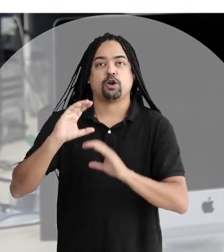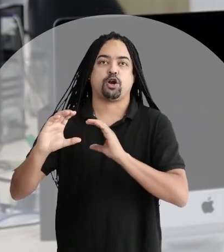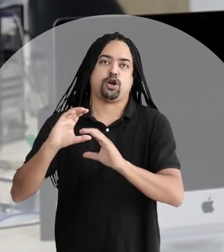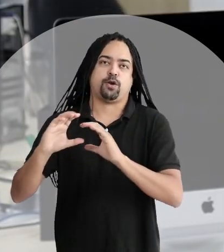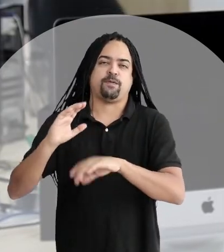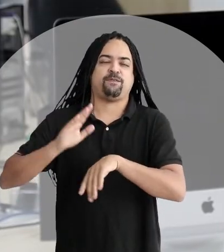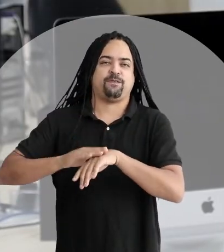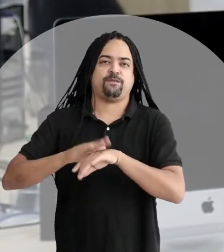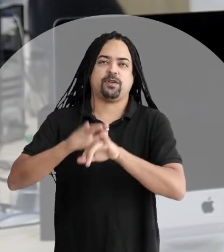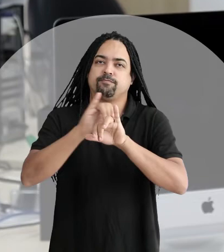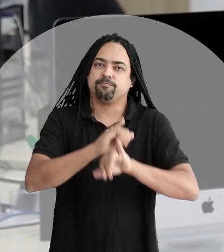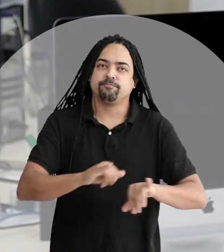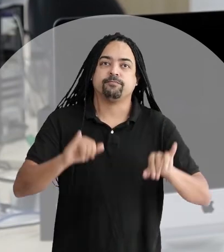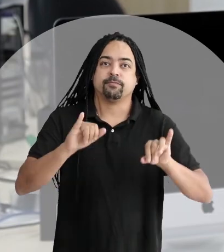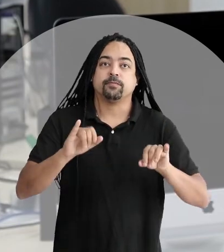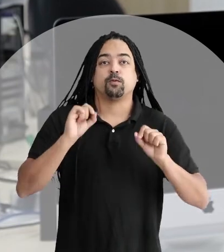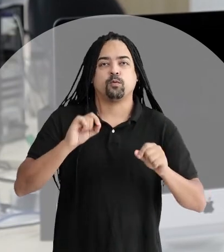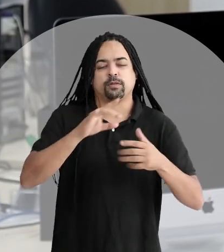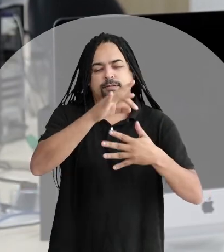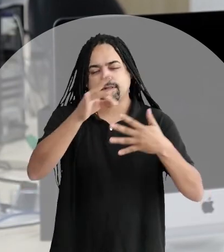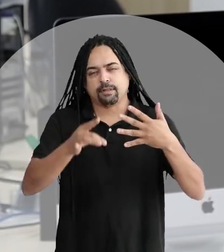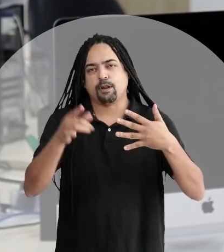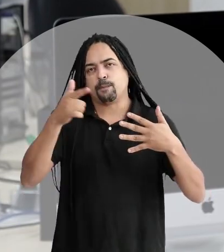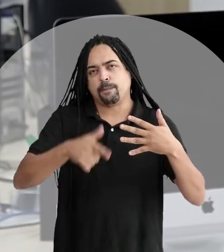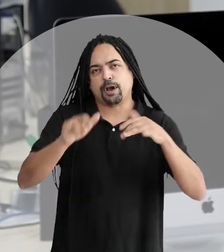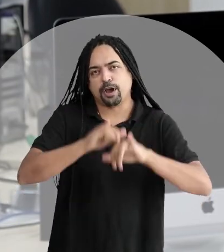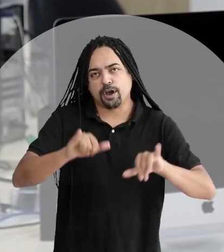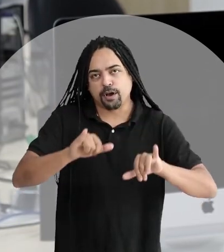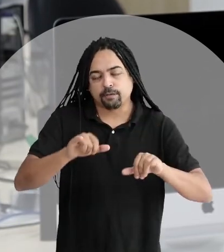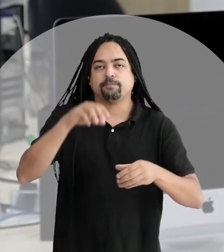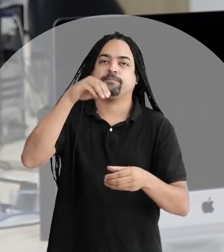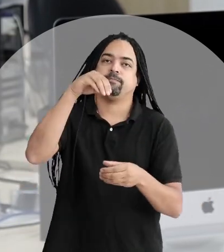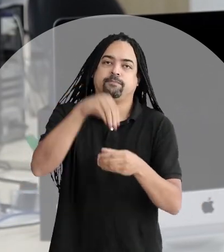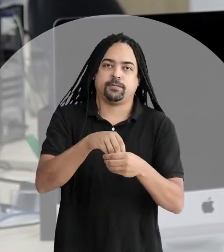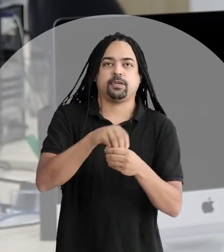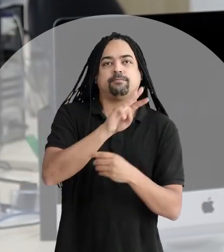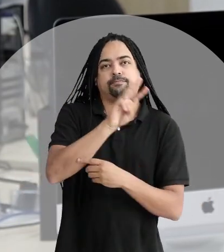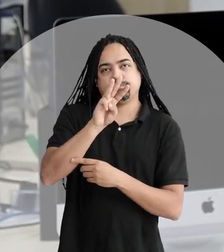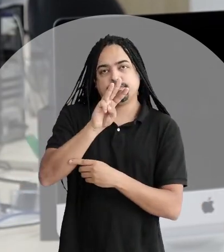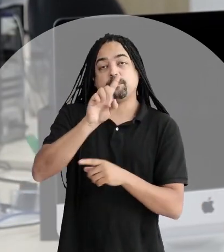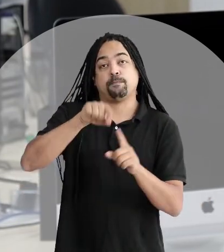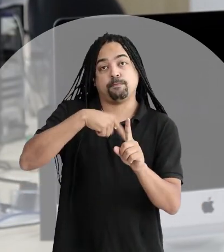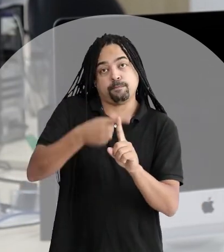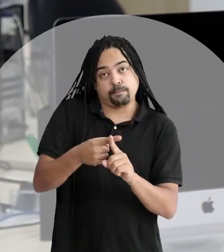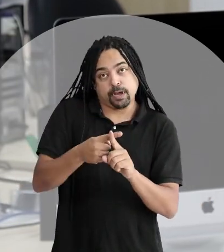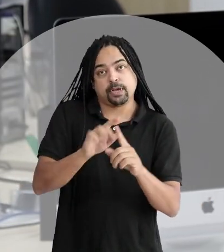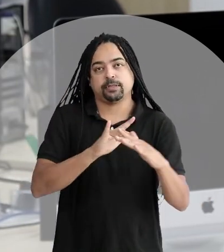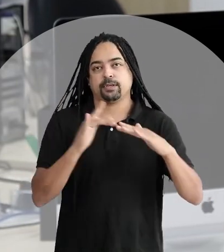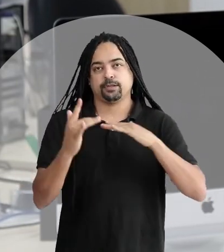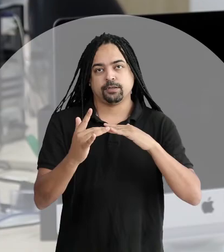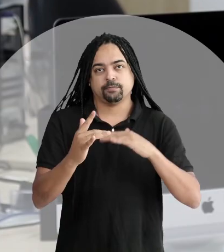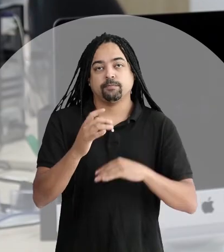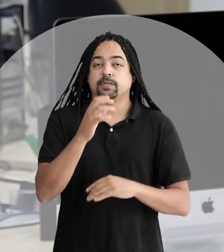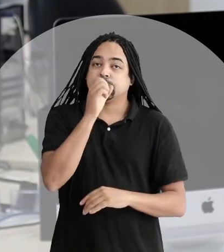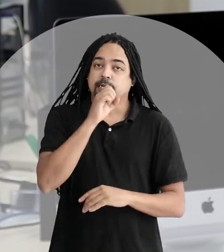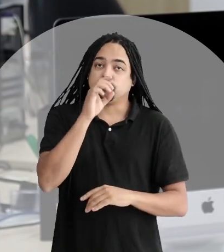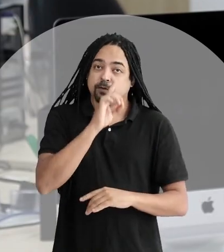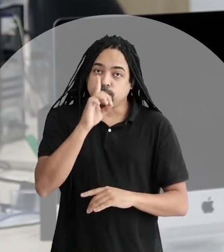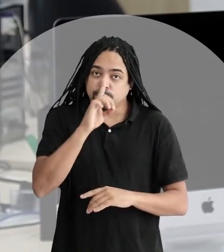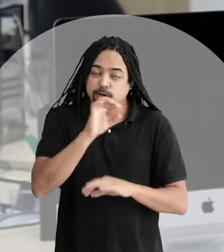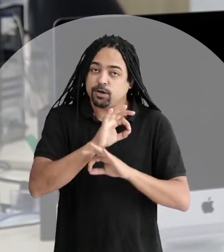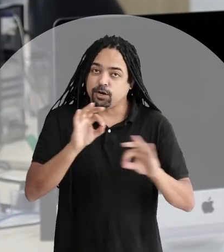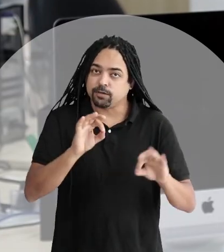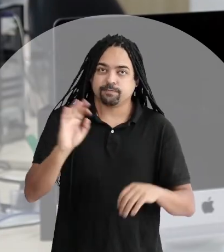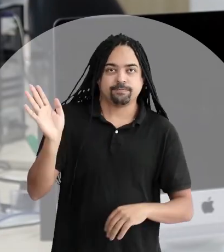do fc os detalhes destas e de outras informações estão em nosso portal e redes sociais bom fim de semana pra